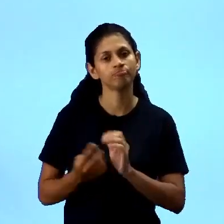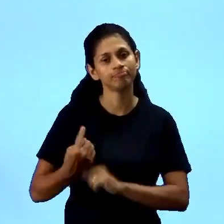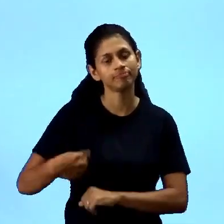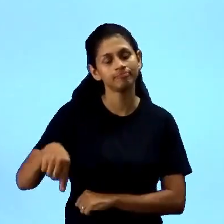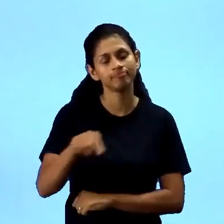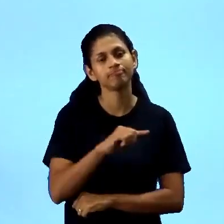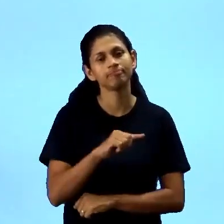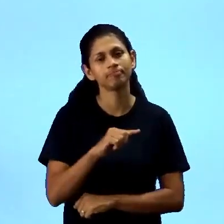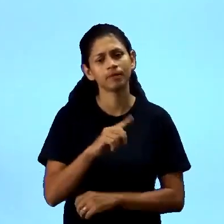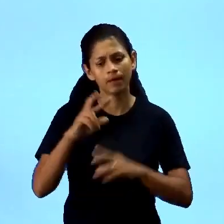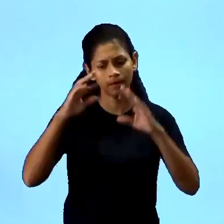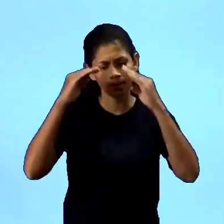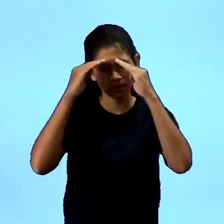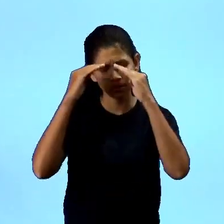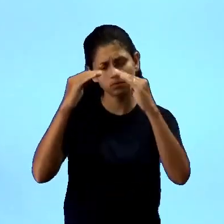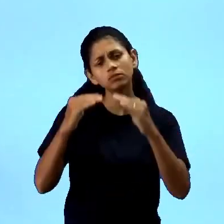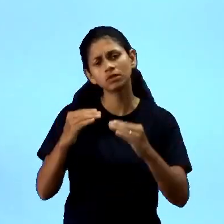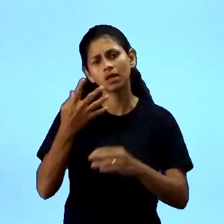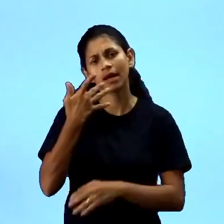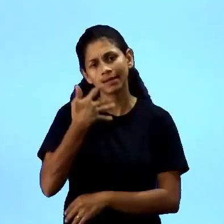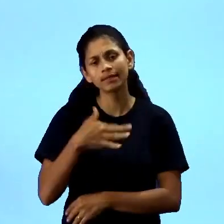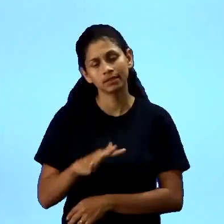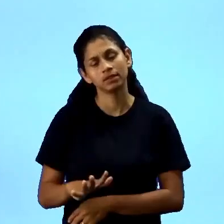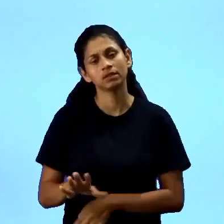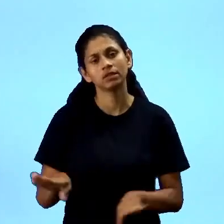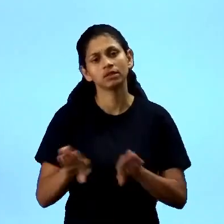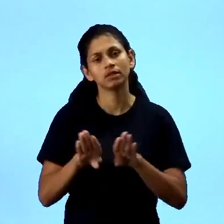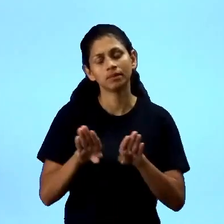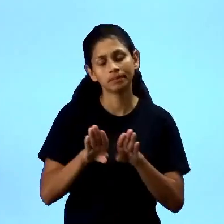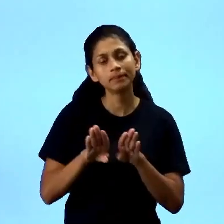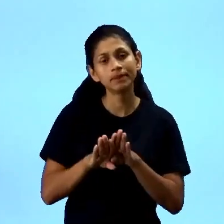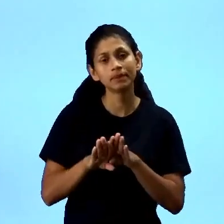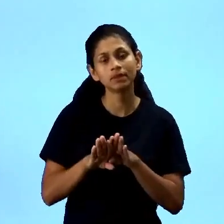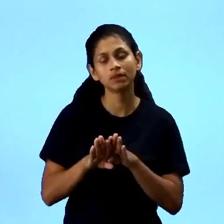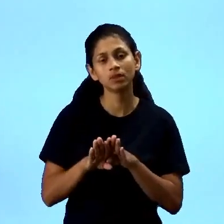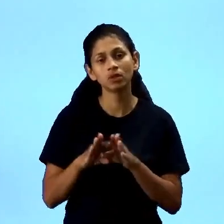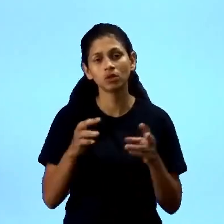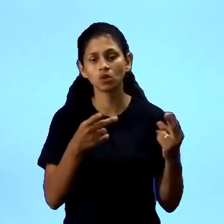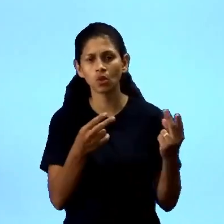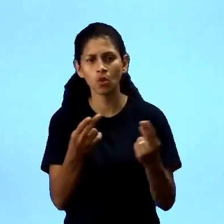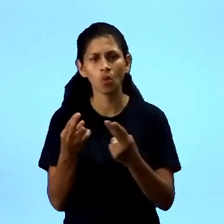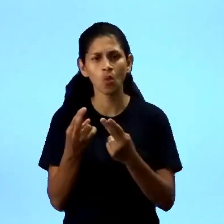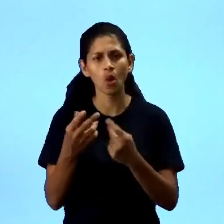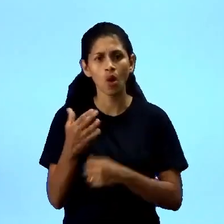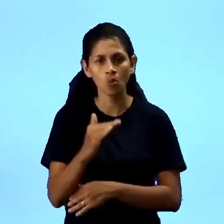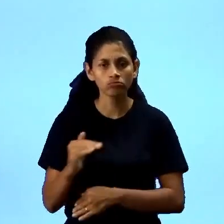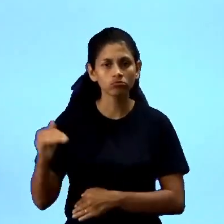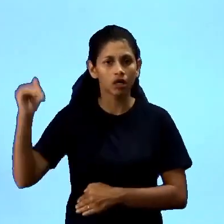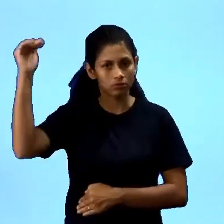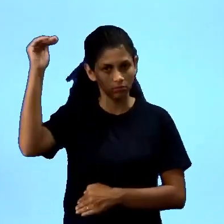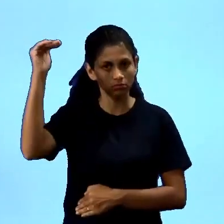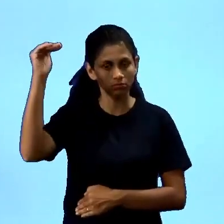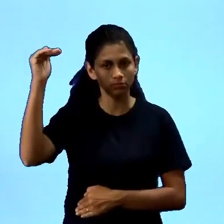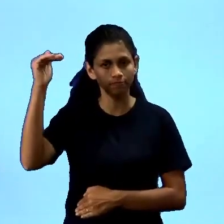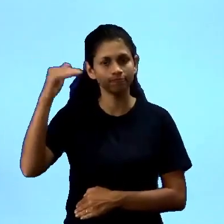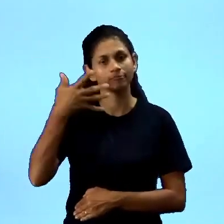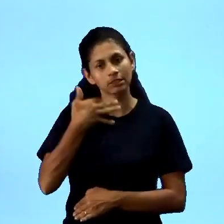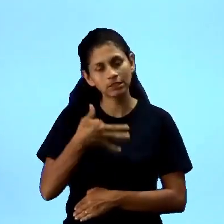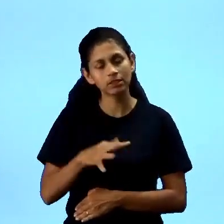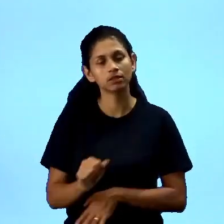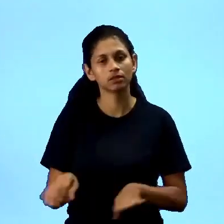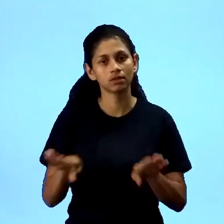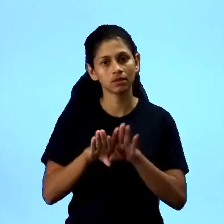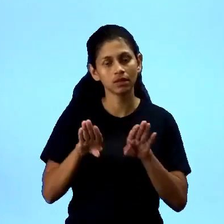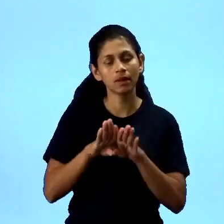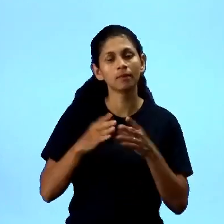em relação ao respeito à criança. Assim como um adulto, ele merece respeito, né? Se você bate em um adulto é agressão física, se você bate